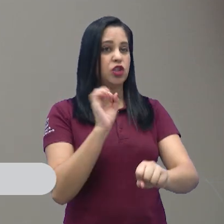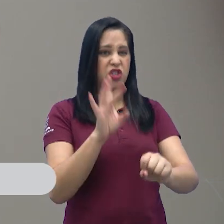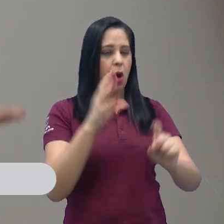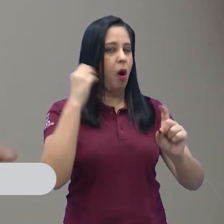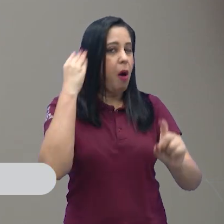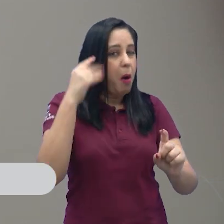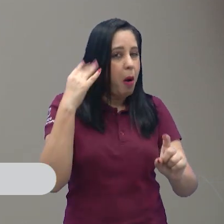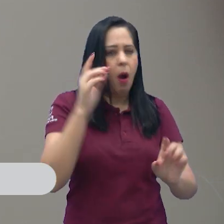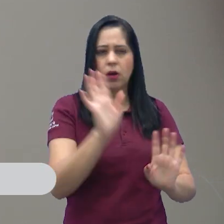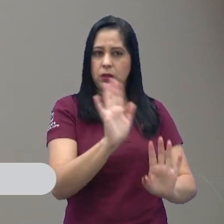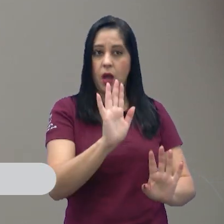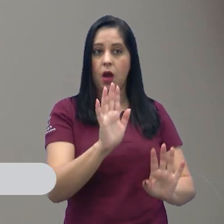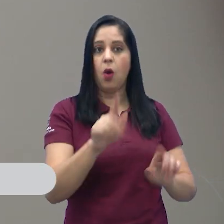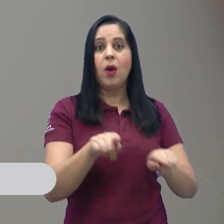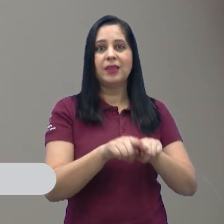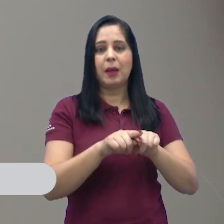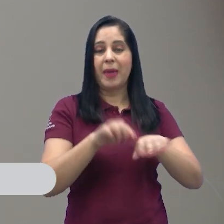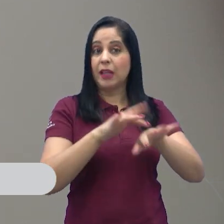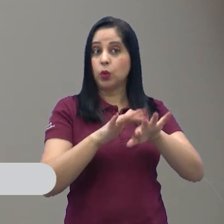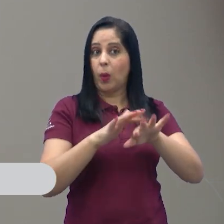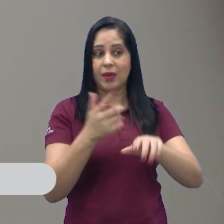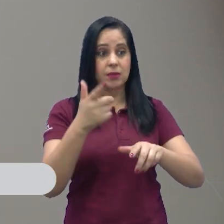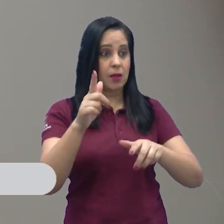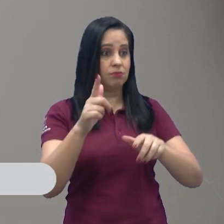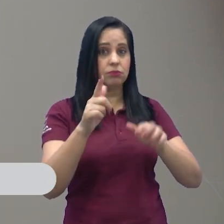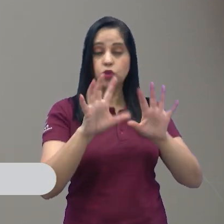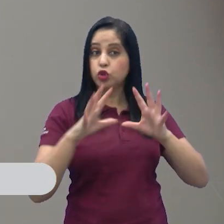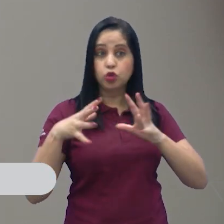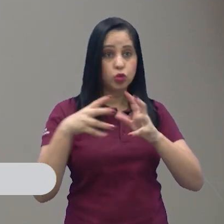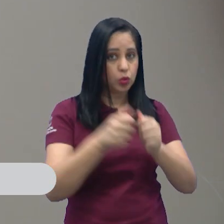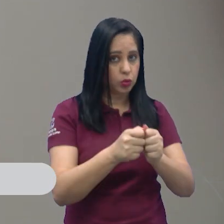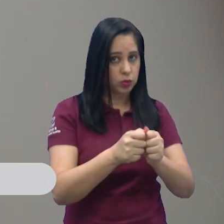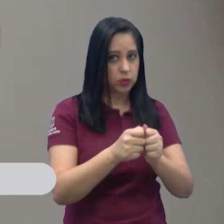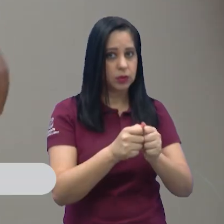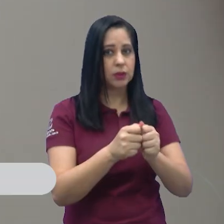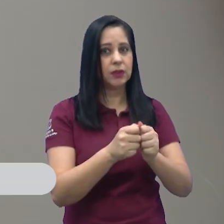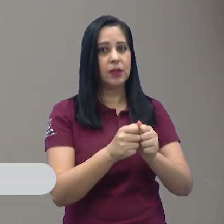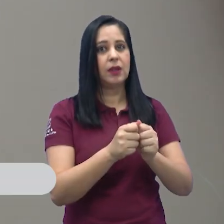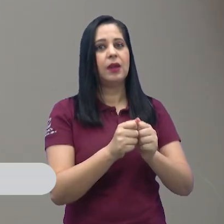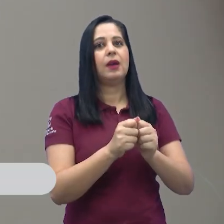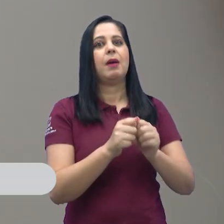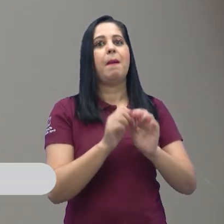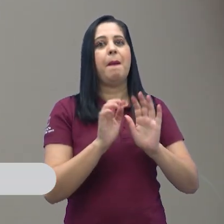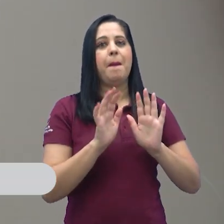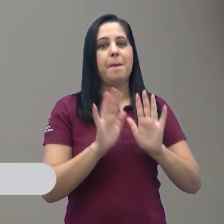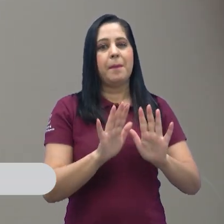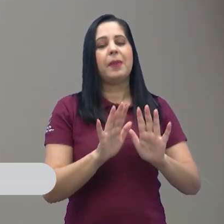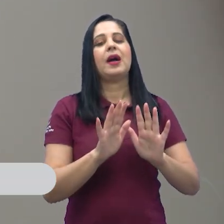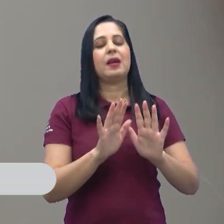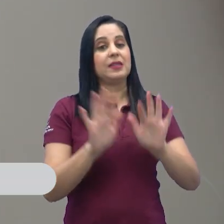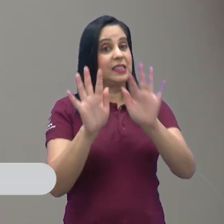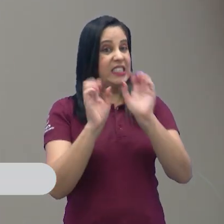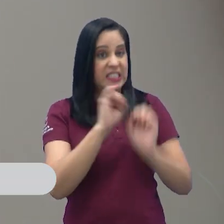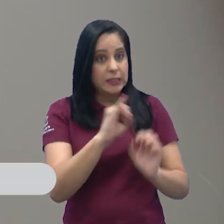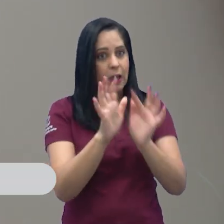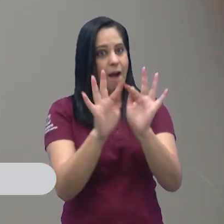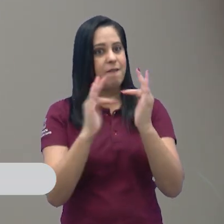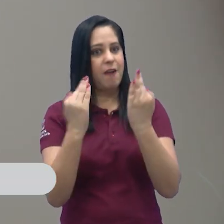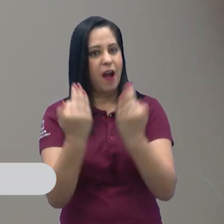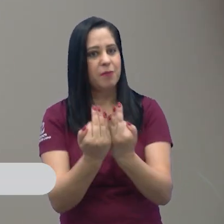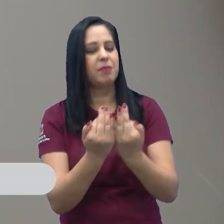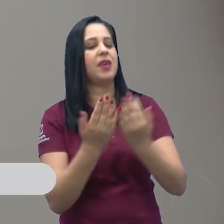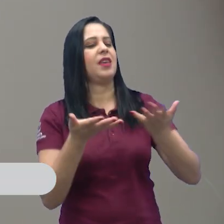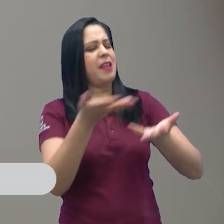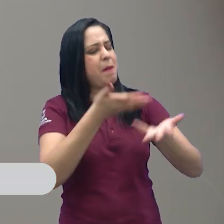as doenças ligadas à saúde mental, né? Mas o envolvimento emocional ali da família, a abordagem tem